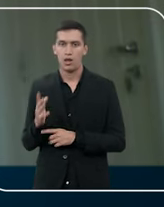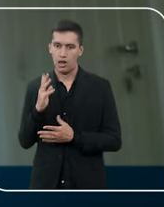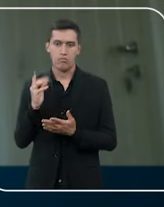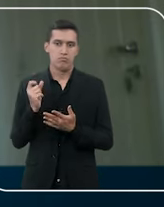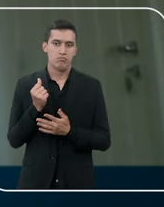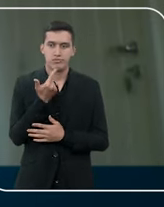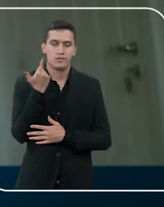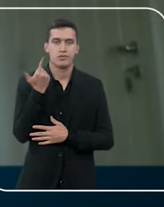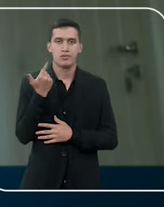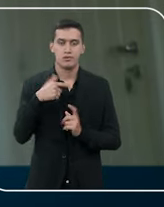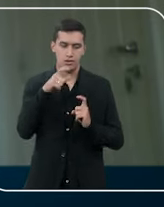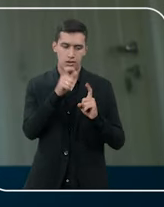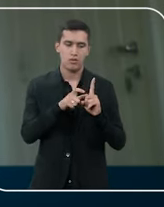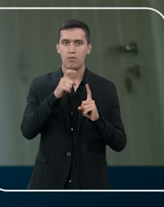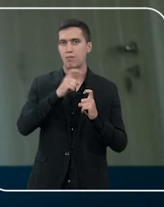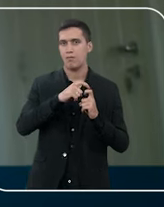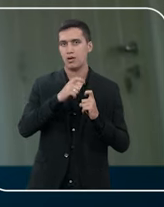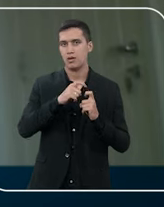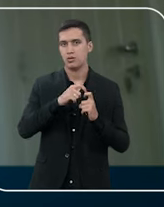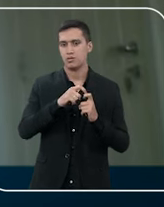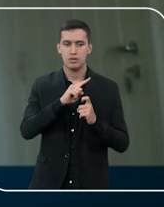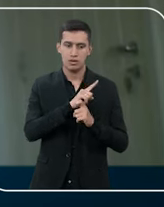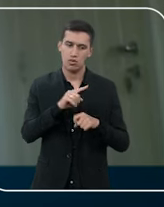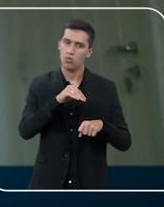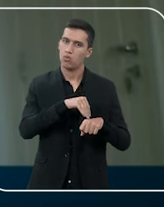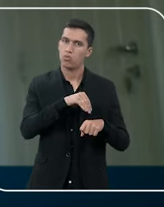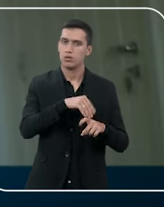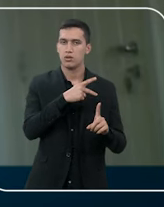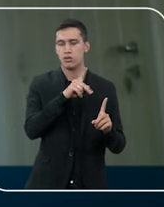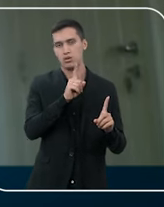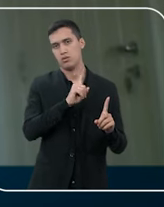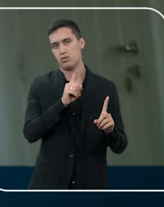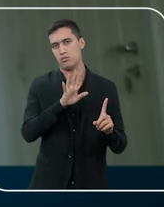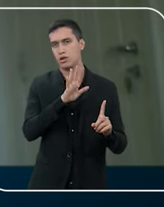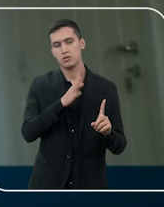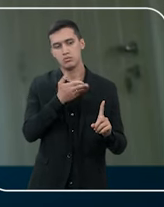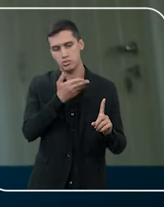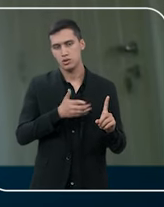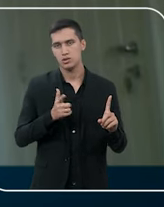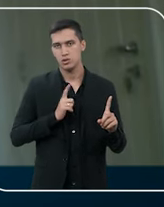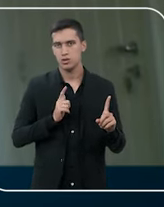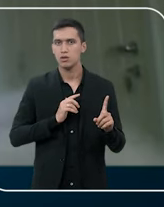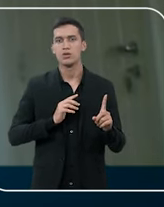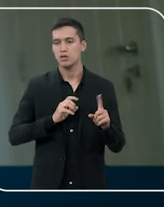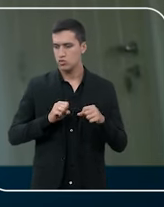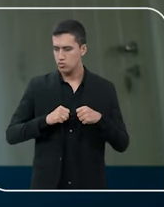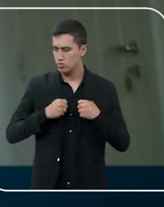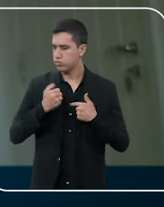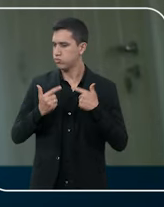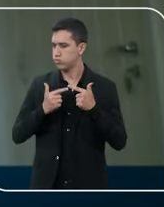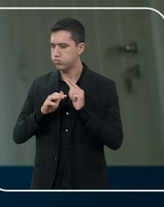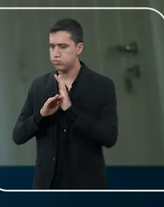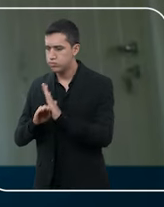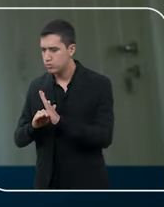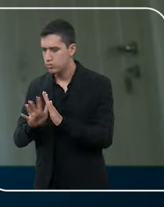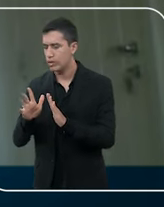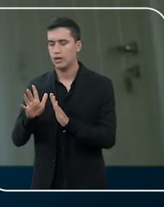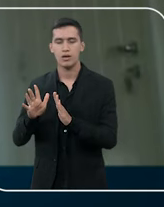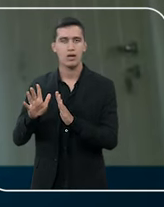não atua com culpa, mas sim, ele emprega tudo que é possível, mas